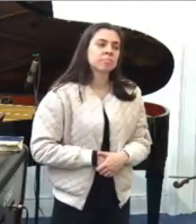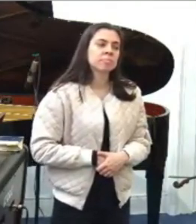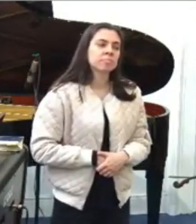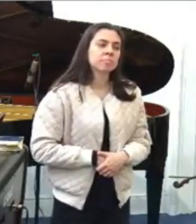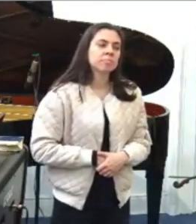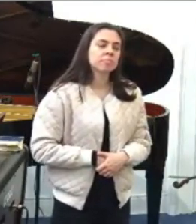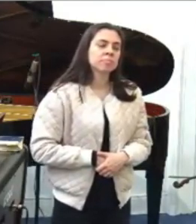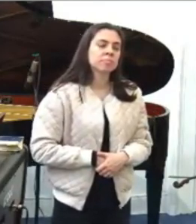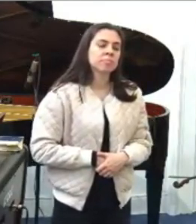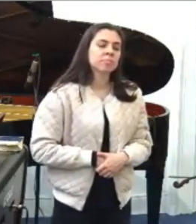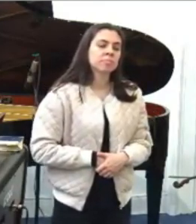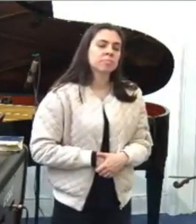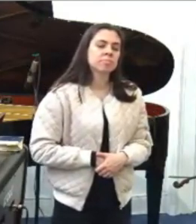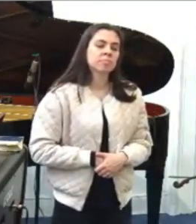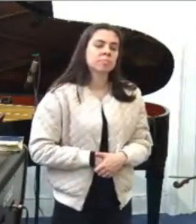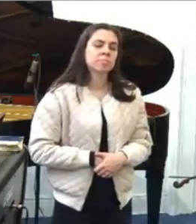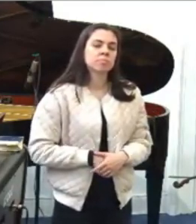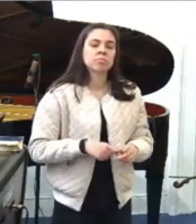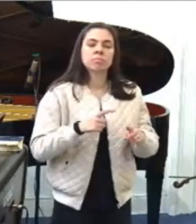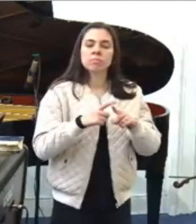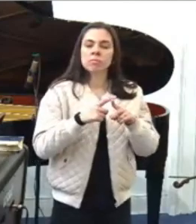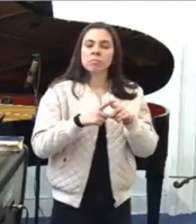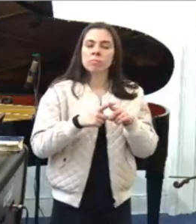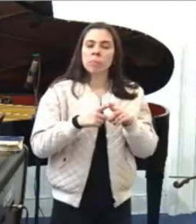imagem celestial.